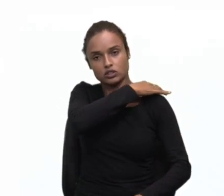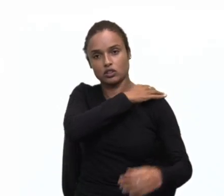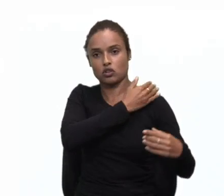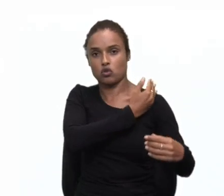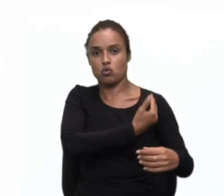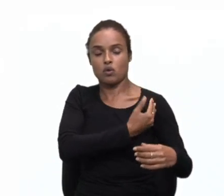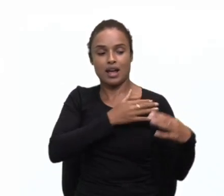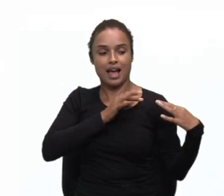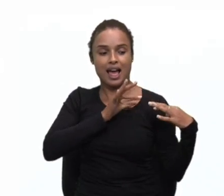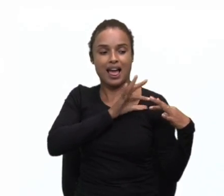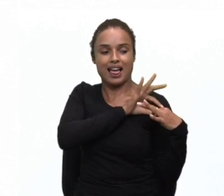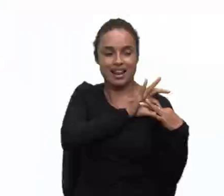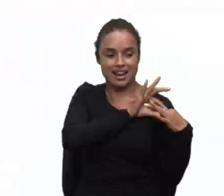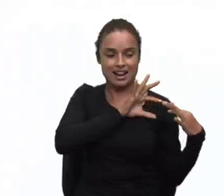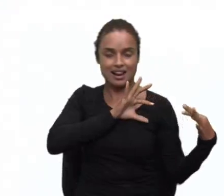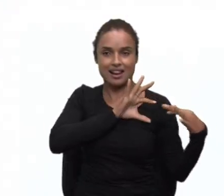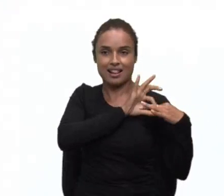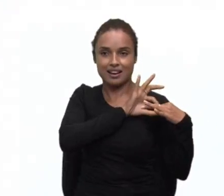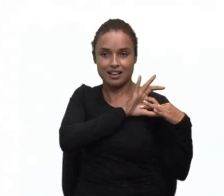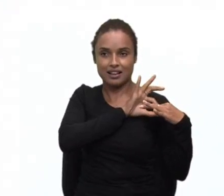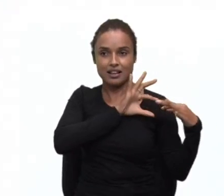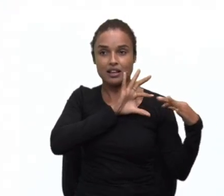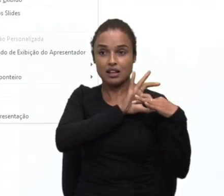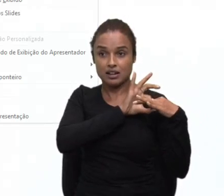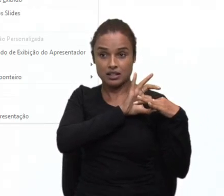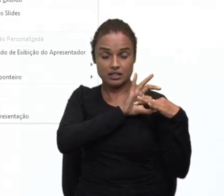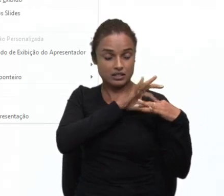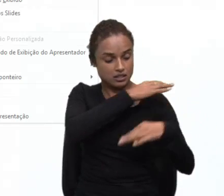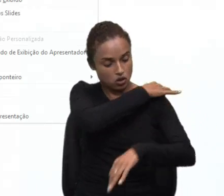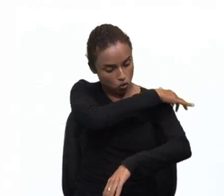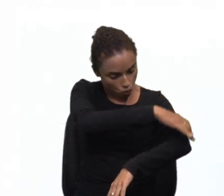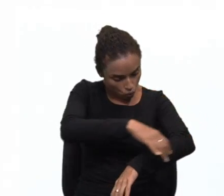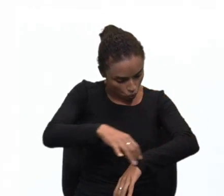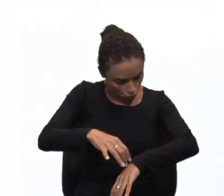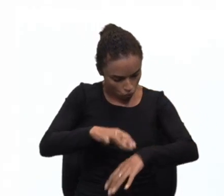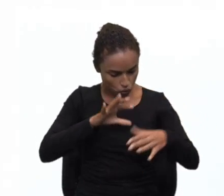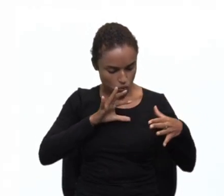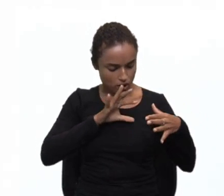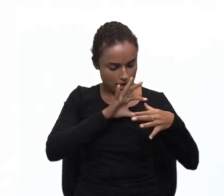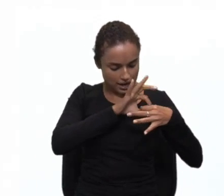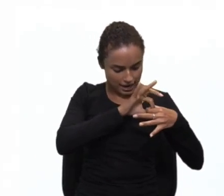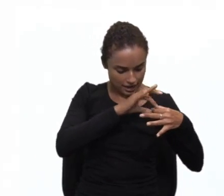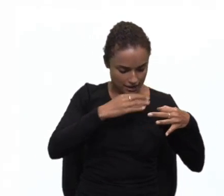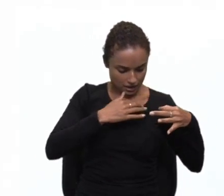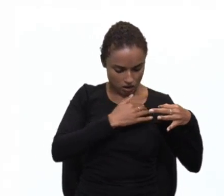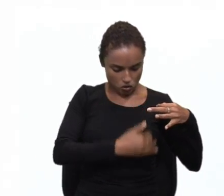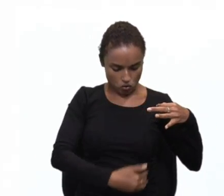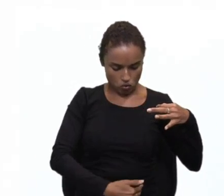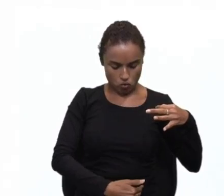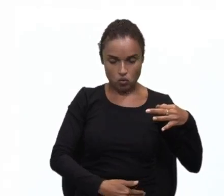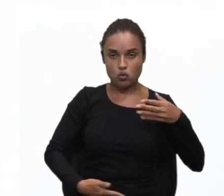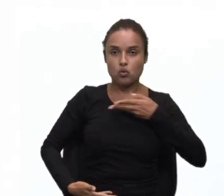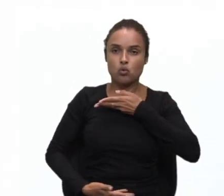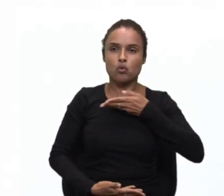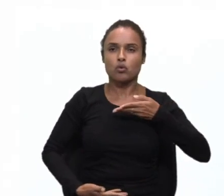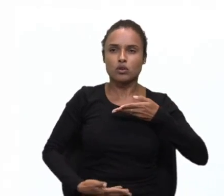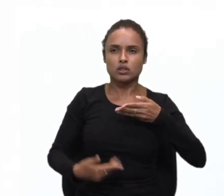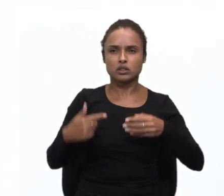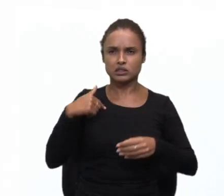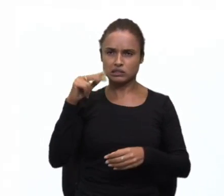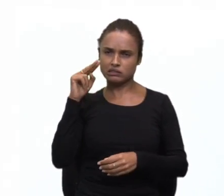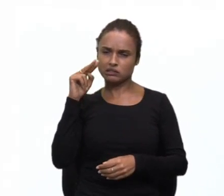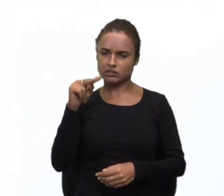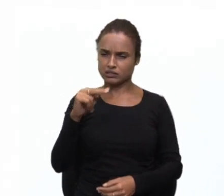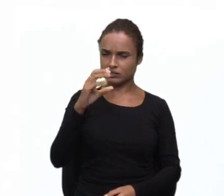superior. Ela é sinovial. Gente, quem que faz parte do cíngulo do membro superior? Eu falei tanto na aula passada que vocês